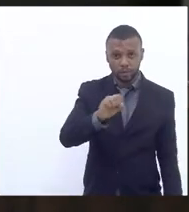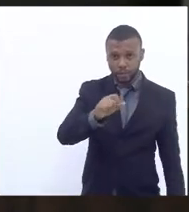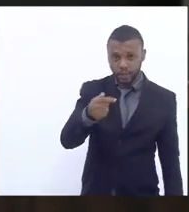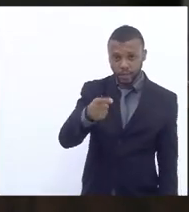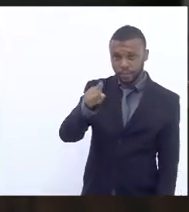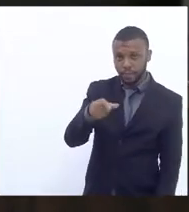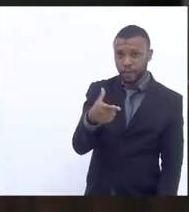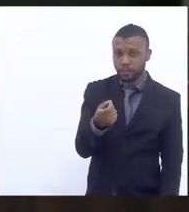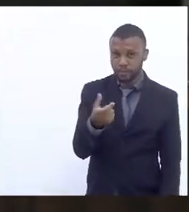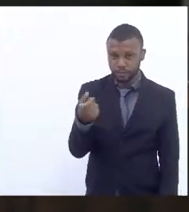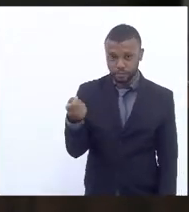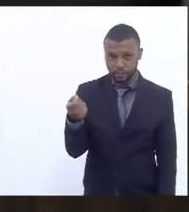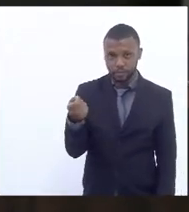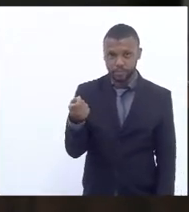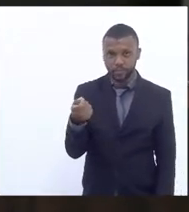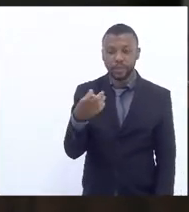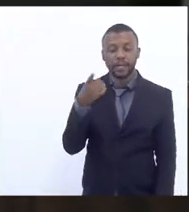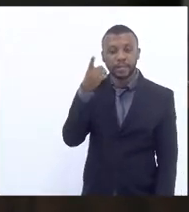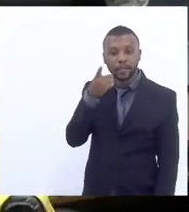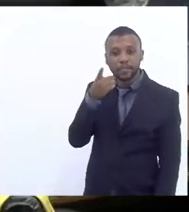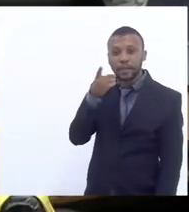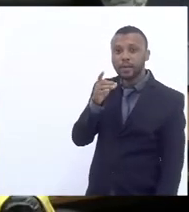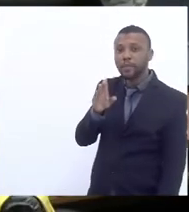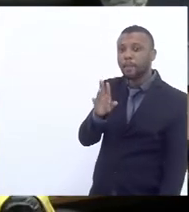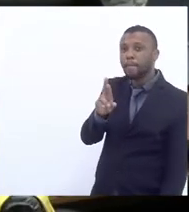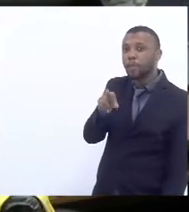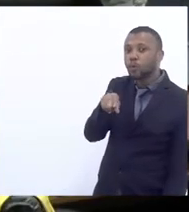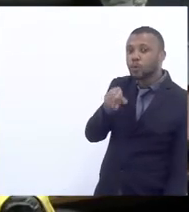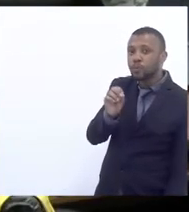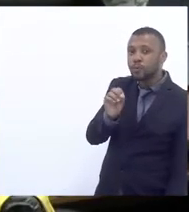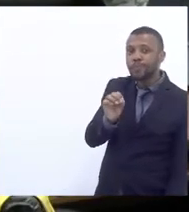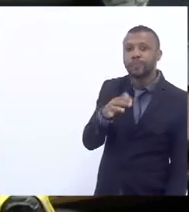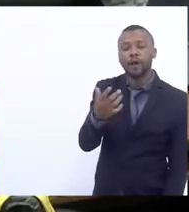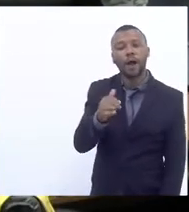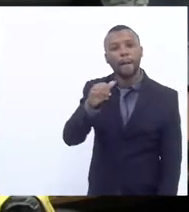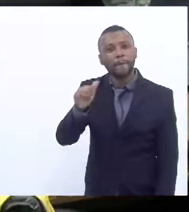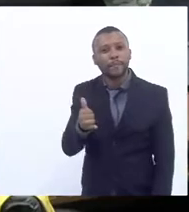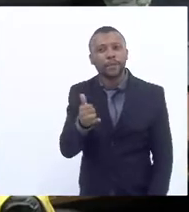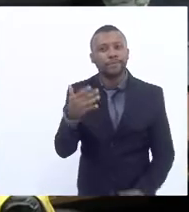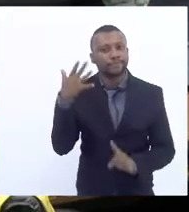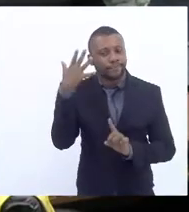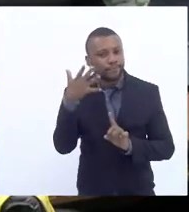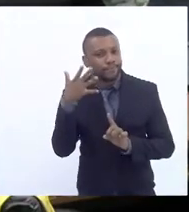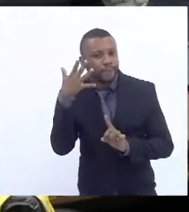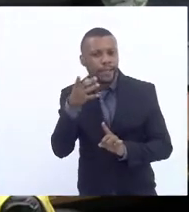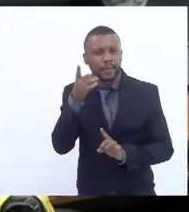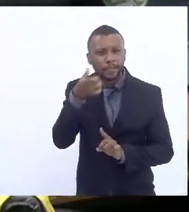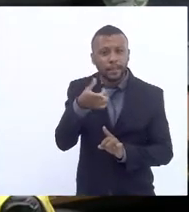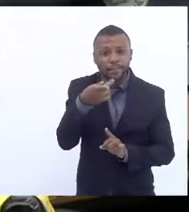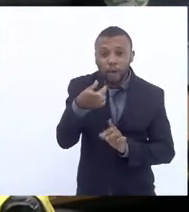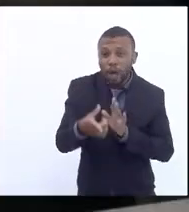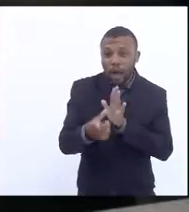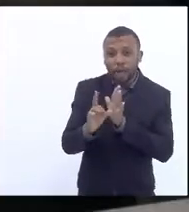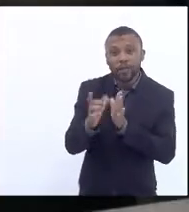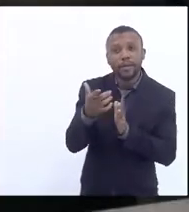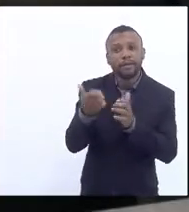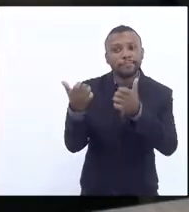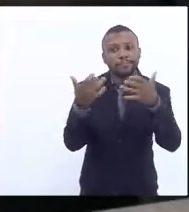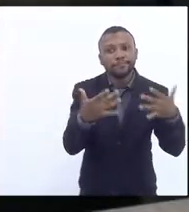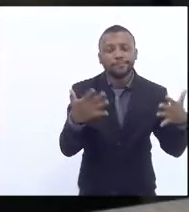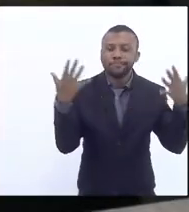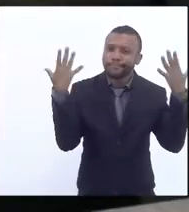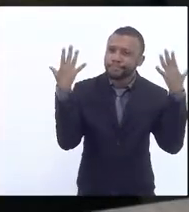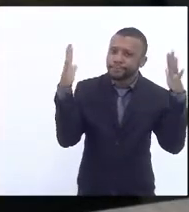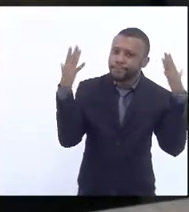487-2020. Presidente. Deputado Bruno Dauari. Senhor presidente, aproveitando a fala da deputada que me antecedeu, eu queria fazer uma saudação